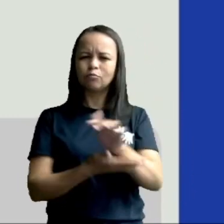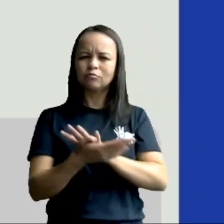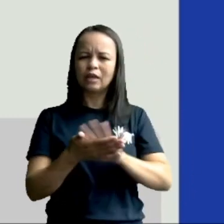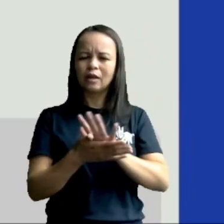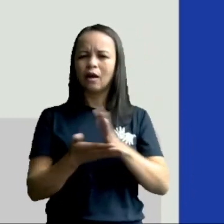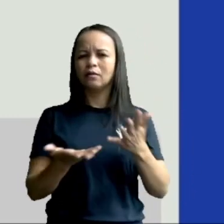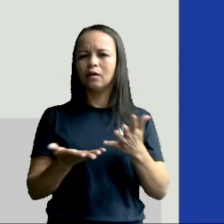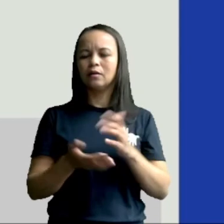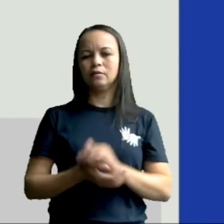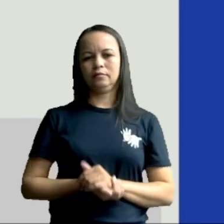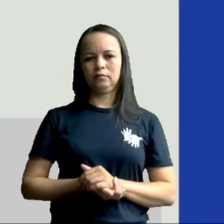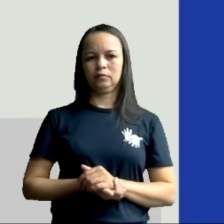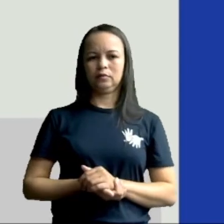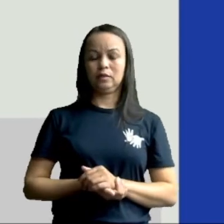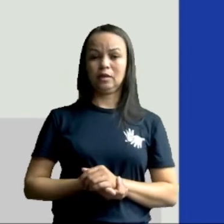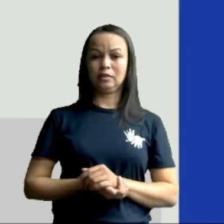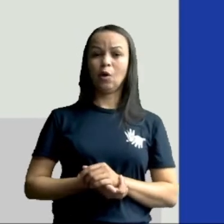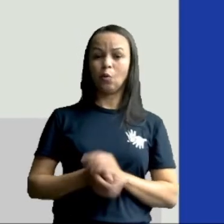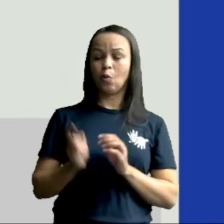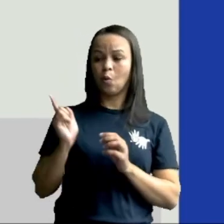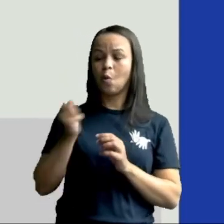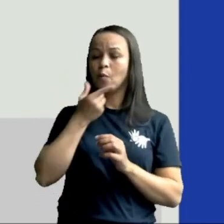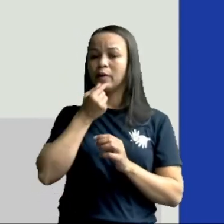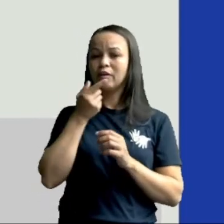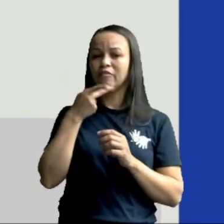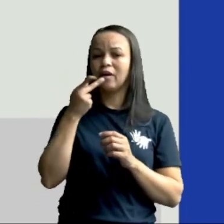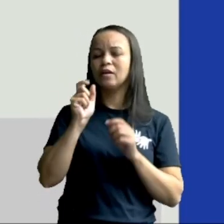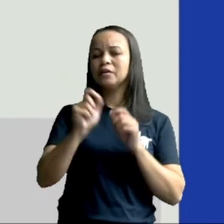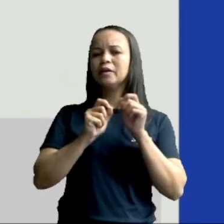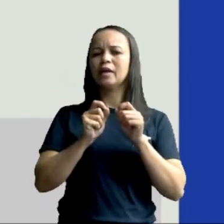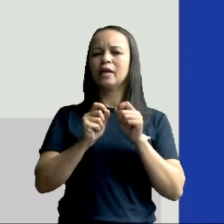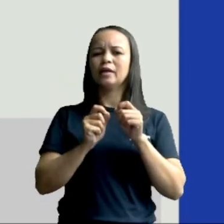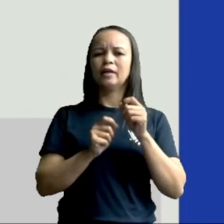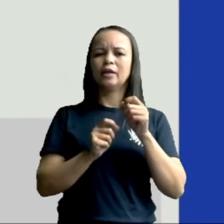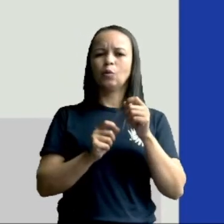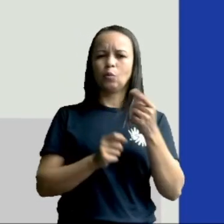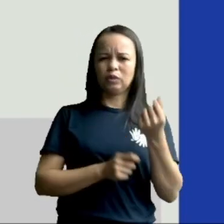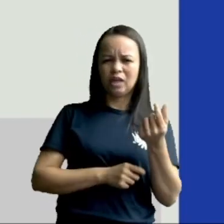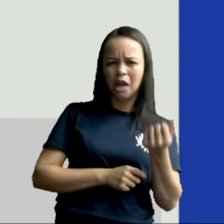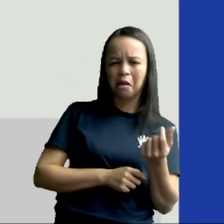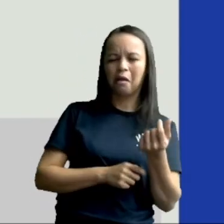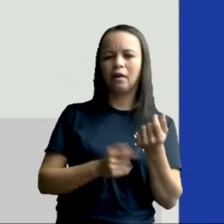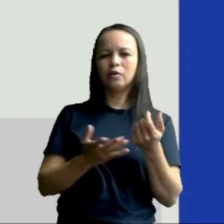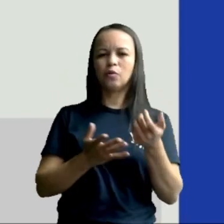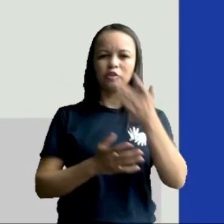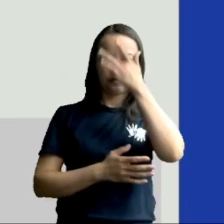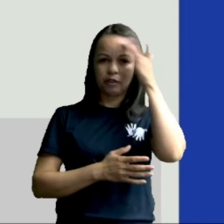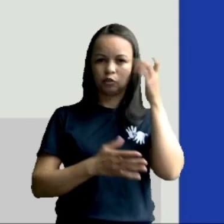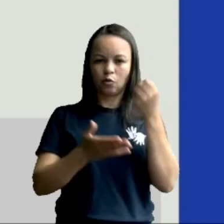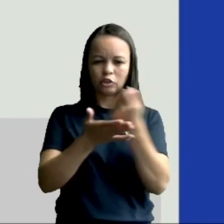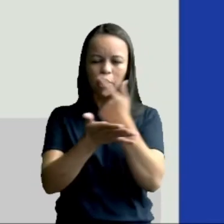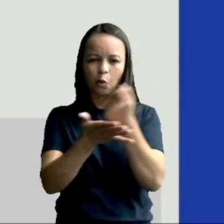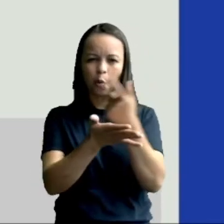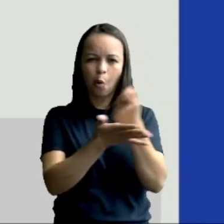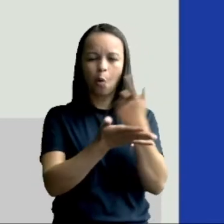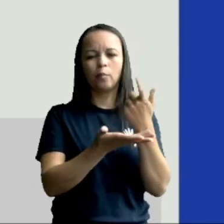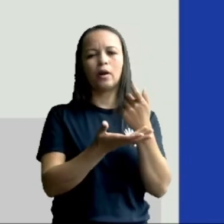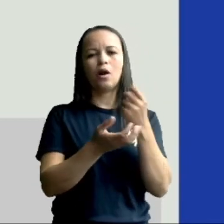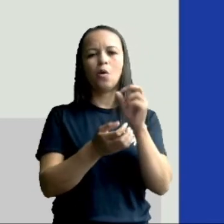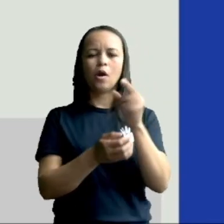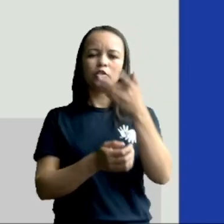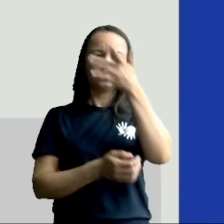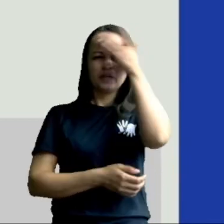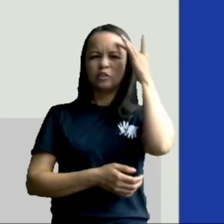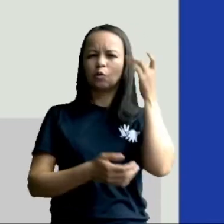Do dinheiro? Do consumo? Das pessoas que consomem muito? Daquelas pessoas que não têm como